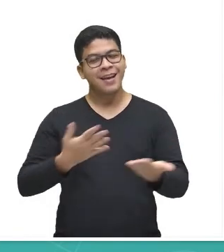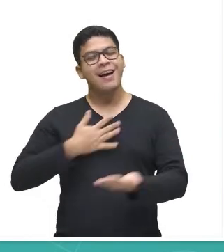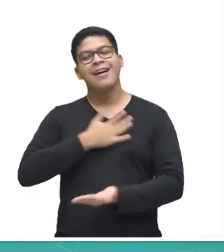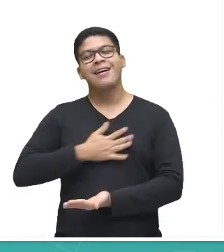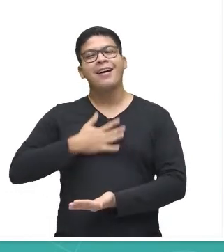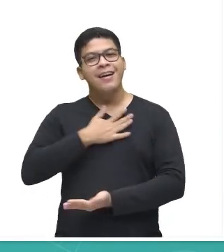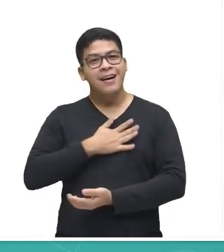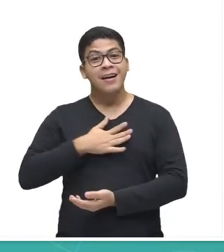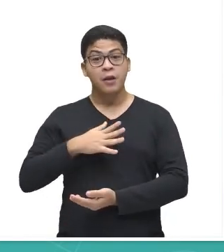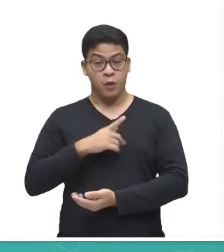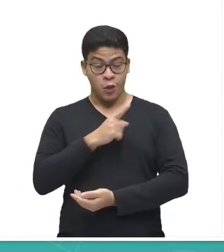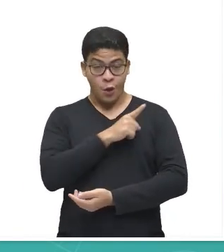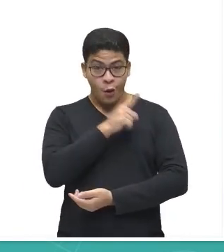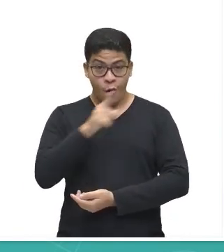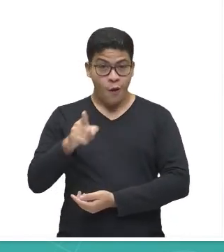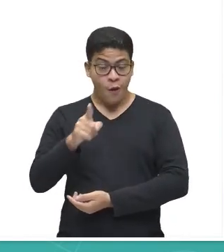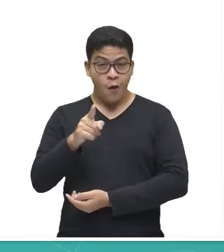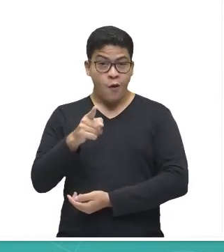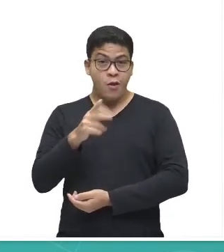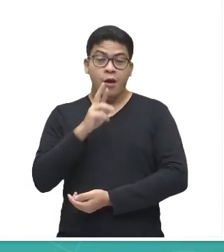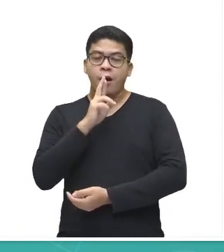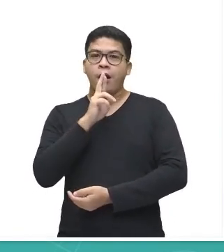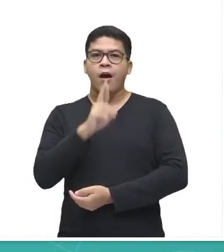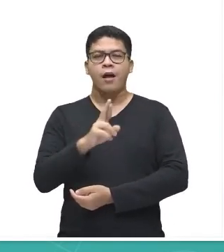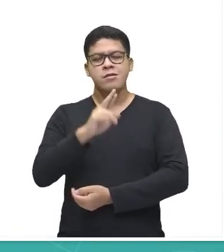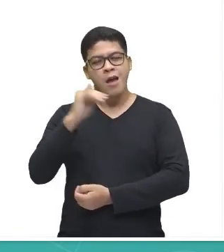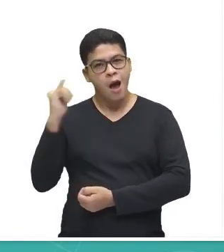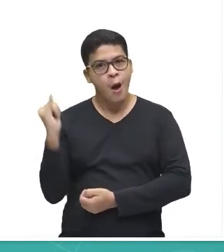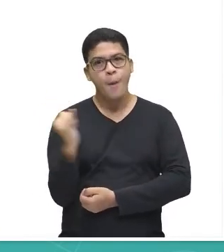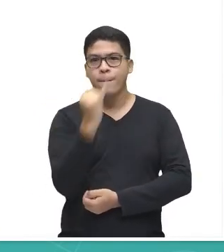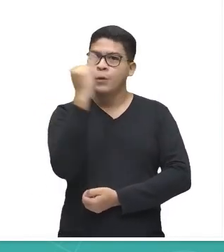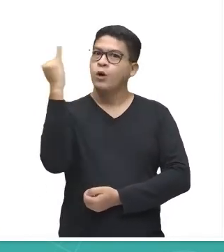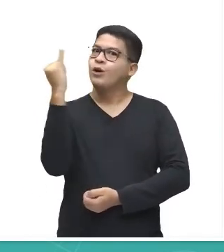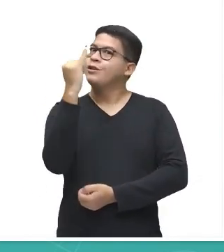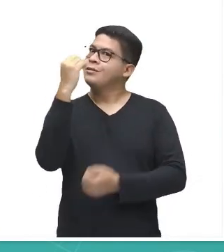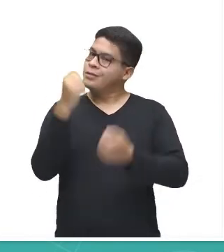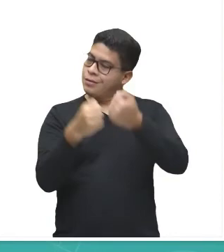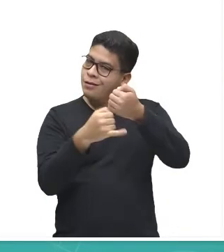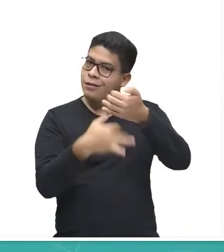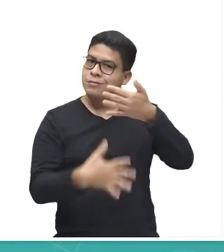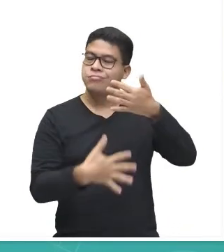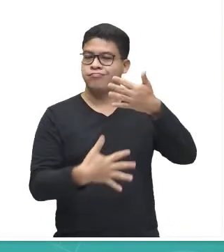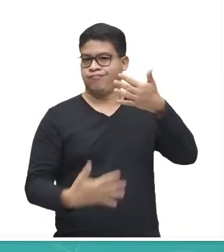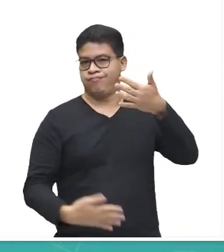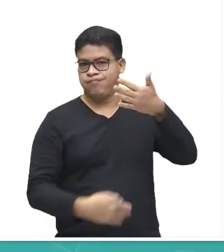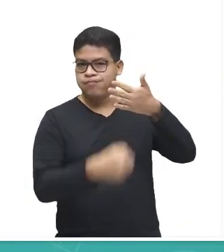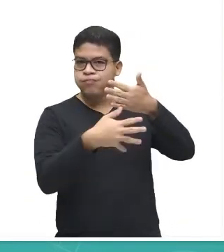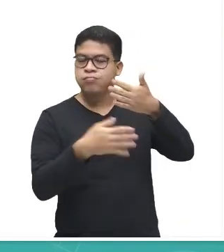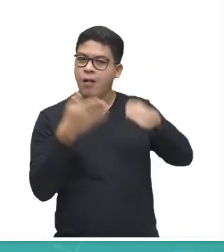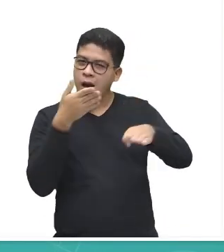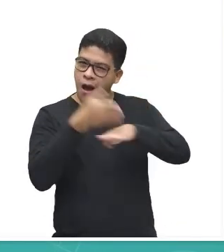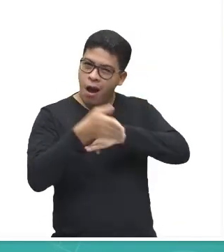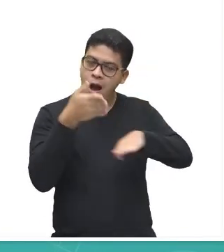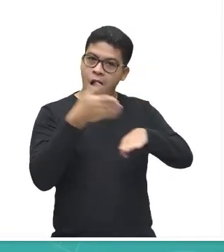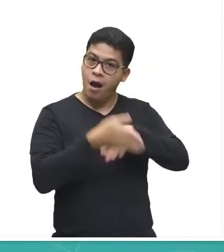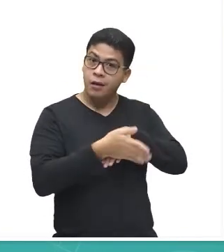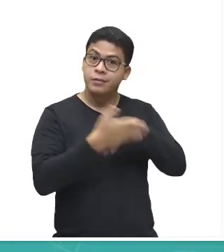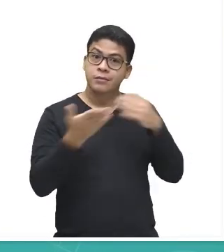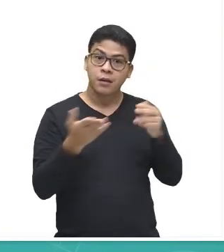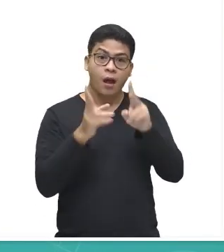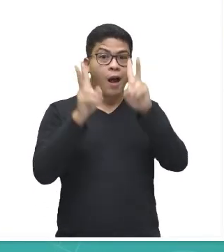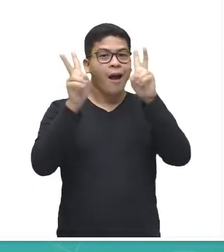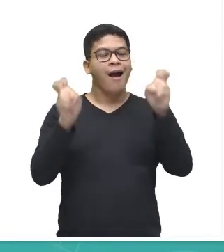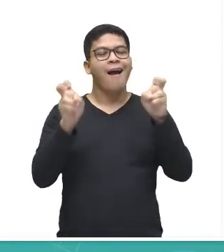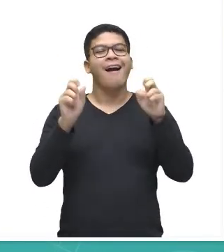queridos, eu quero dizer para vocês que é muito importante a participação de vocês. A nossa aula de hoje nós falamos sobre